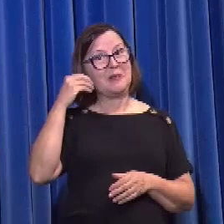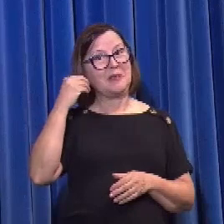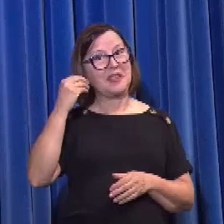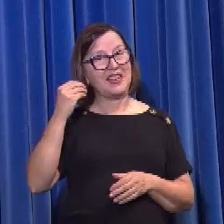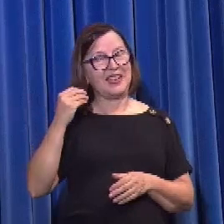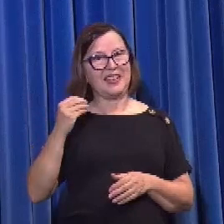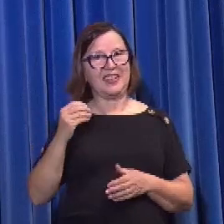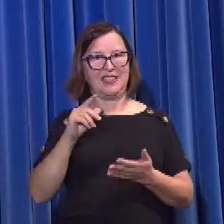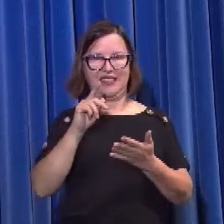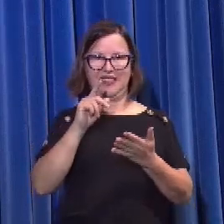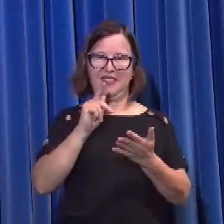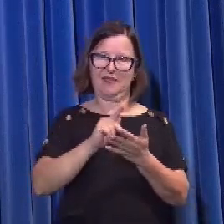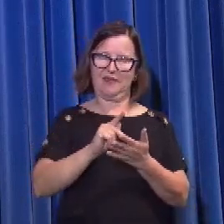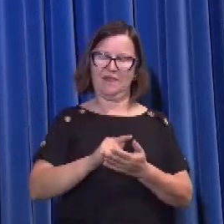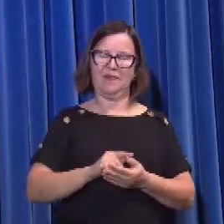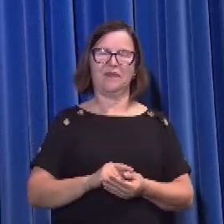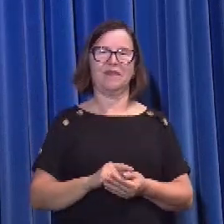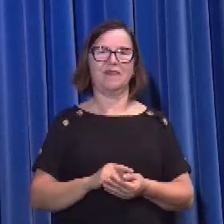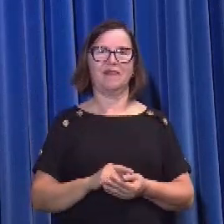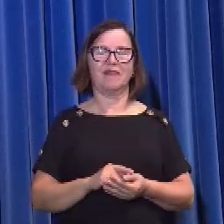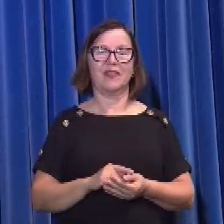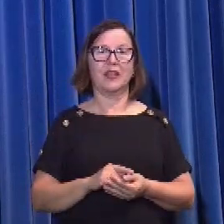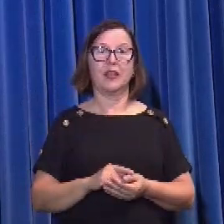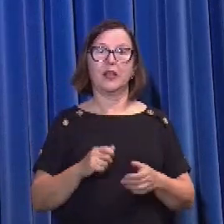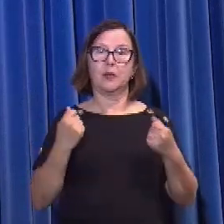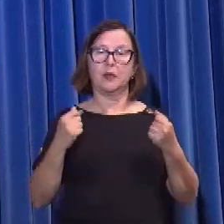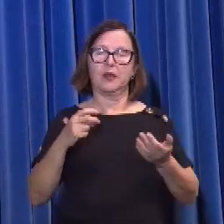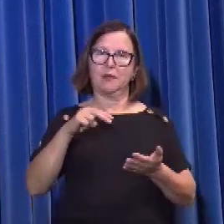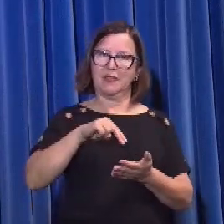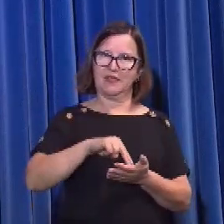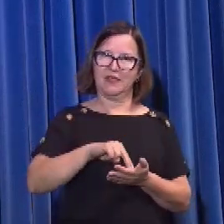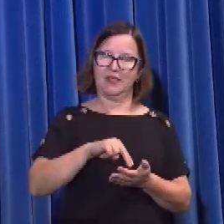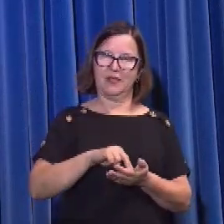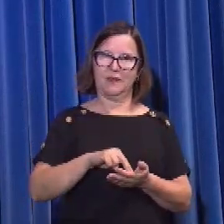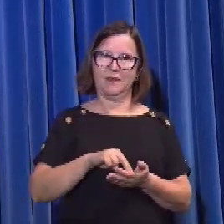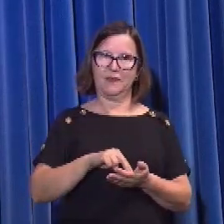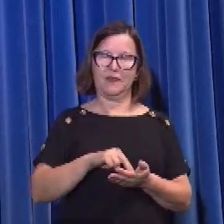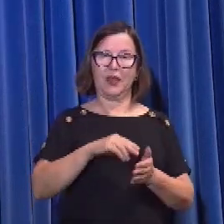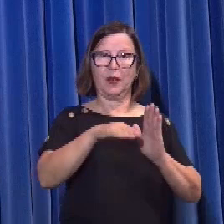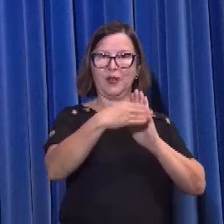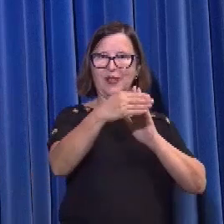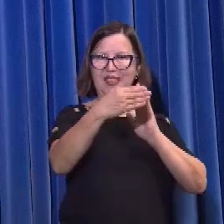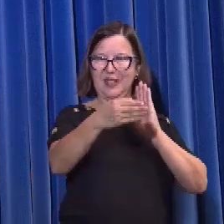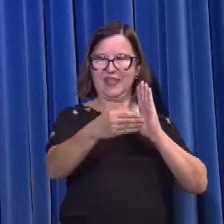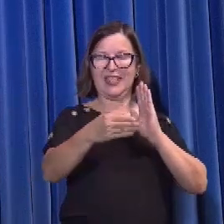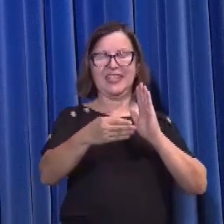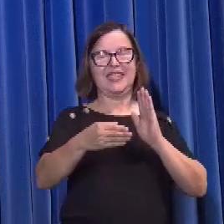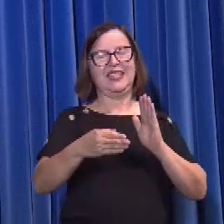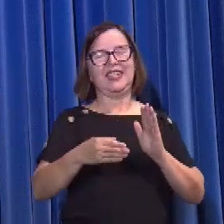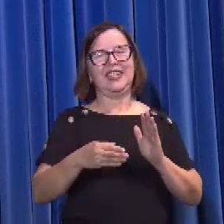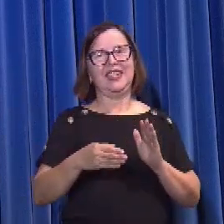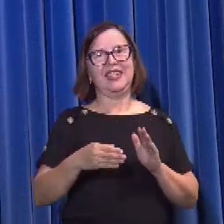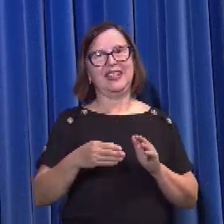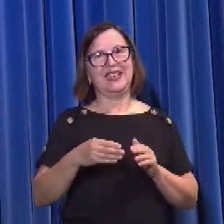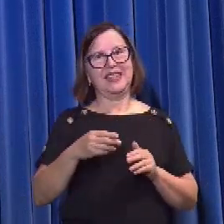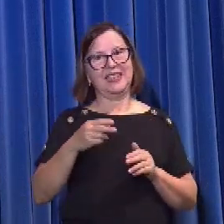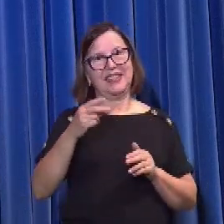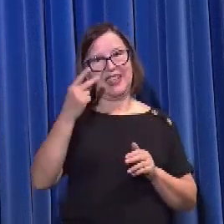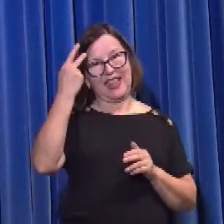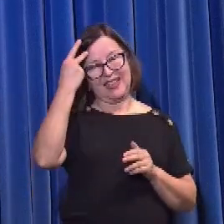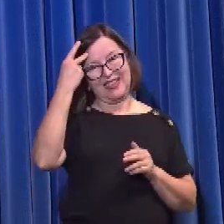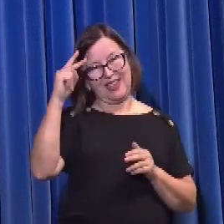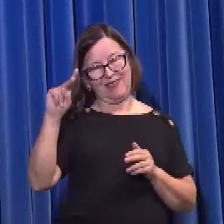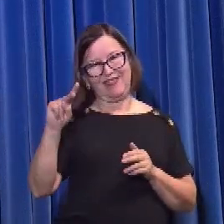estamos tratando aqui é perseverança. A perseverança é a consequência natural, a evidência daqueles que nasceram de